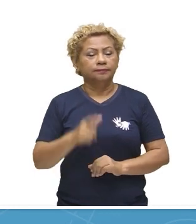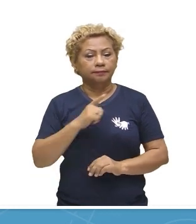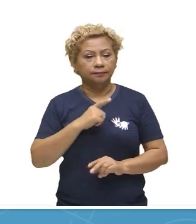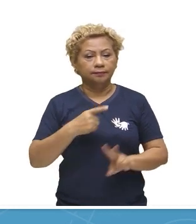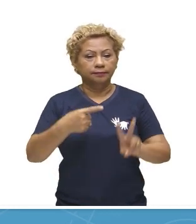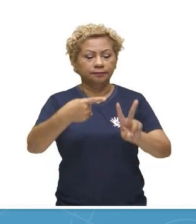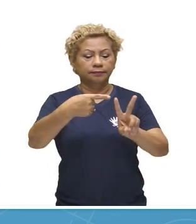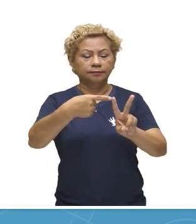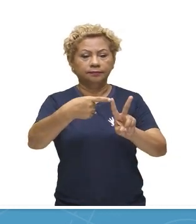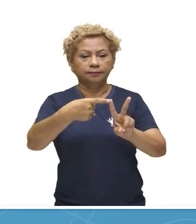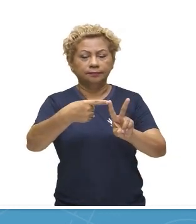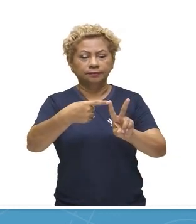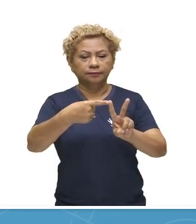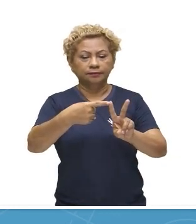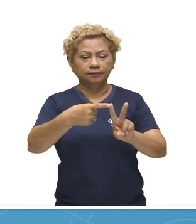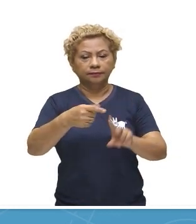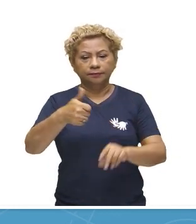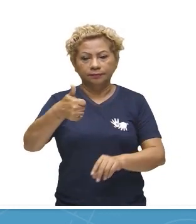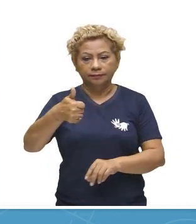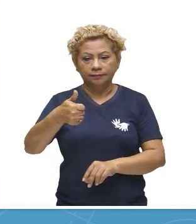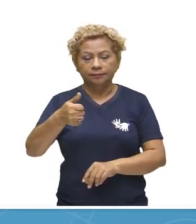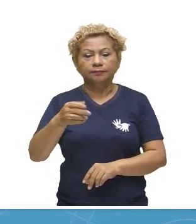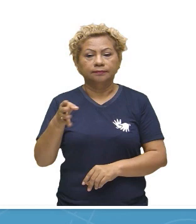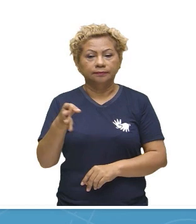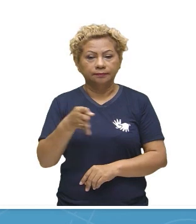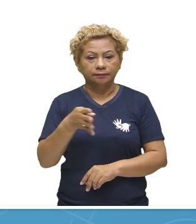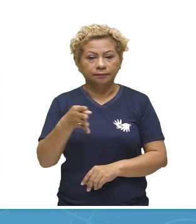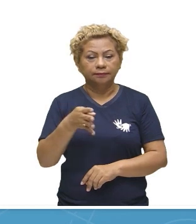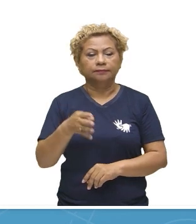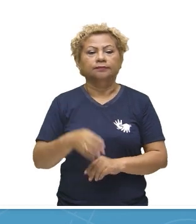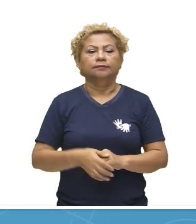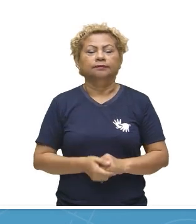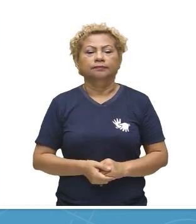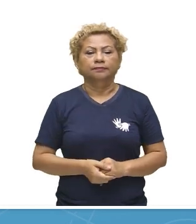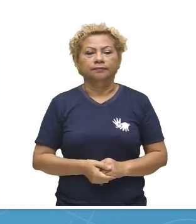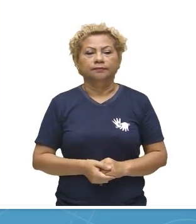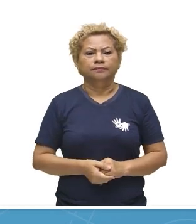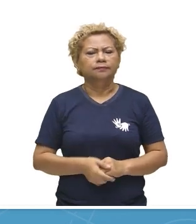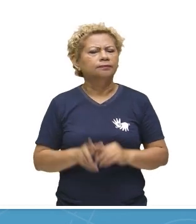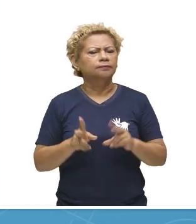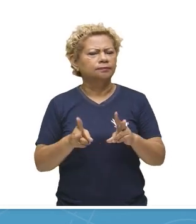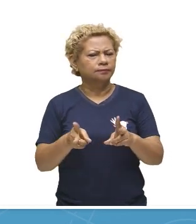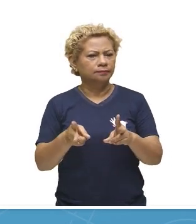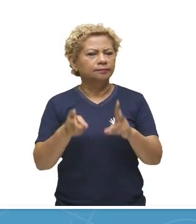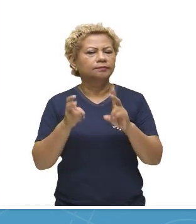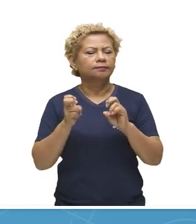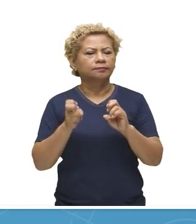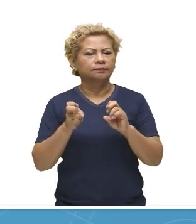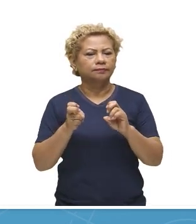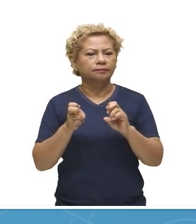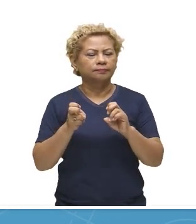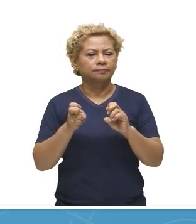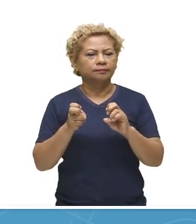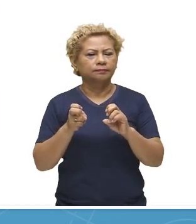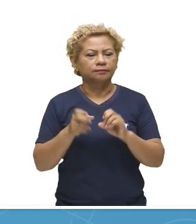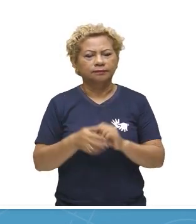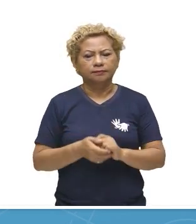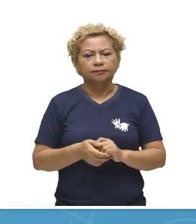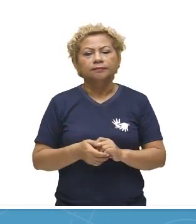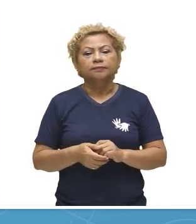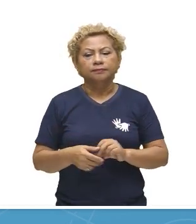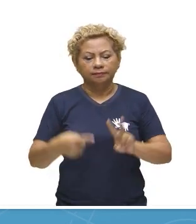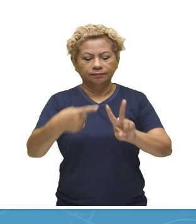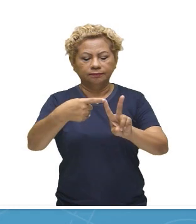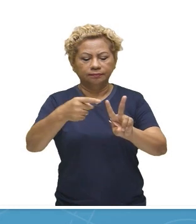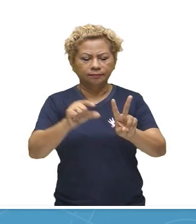raiz quadrada de 144. Esse número até que está relativamente, não está tão grande, né? A gente já